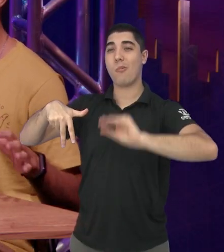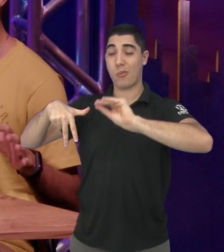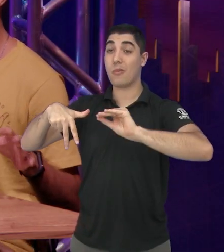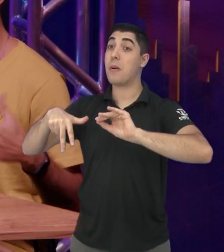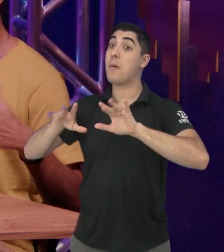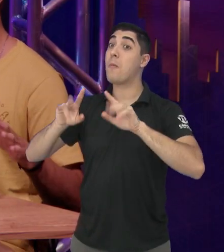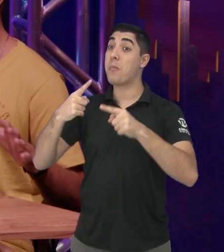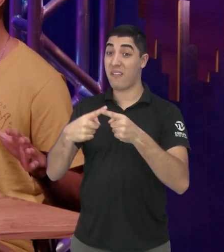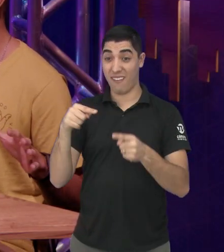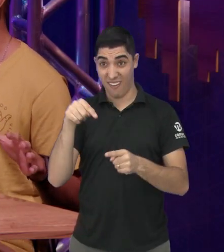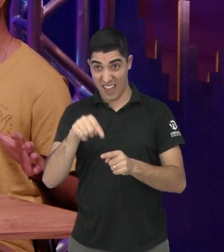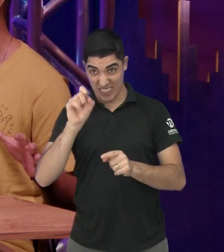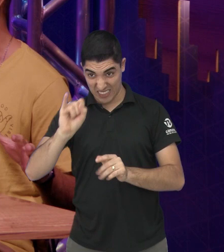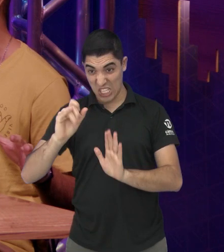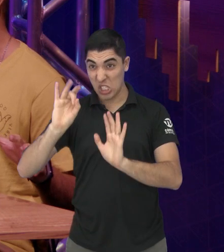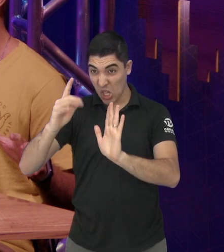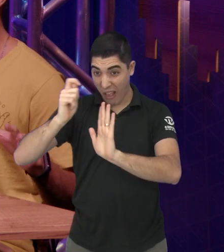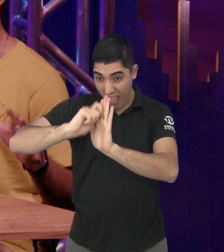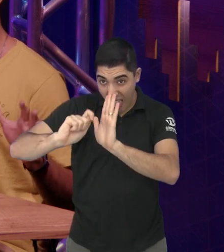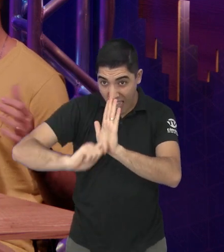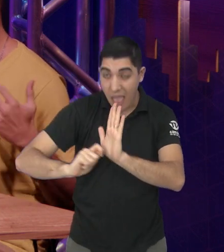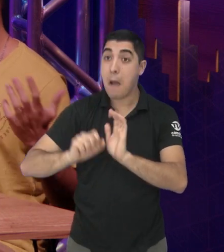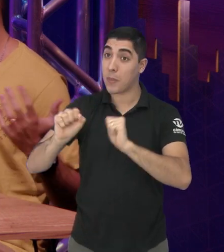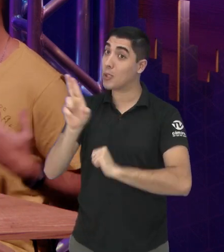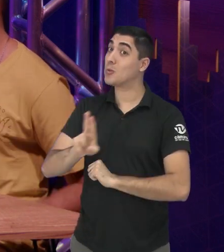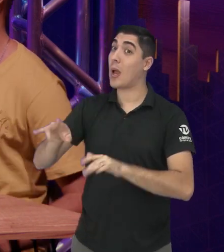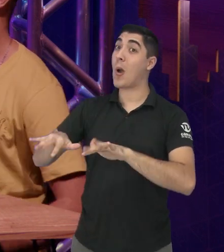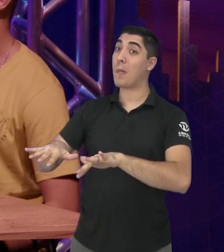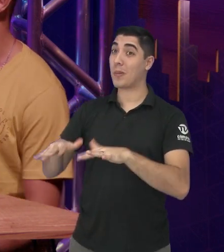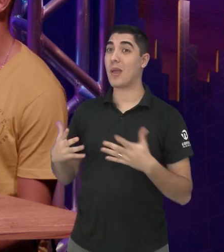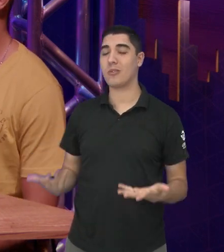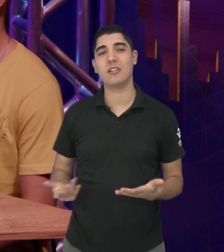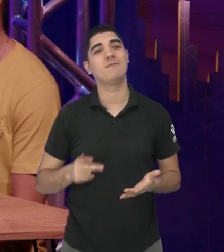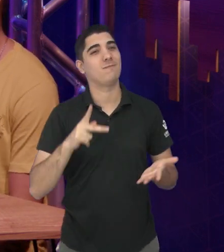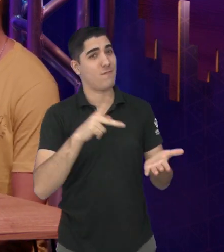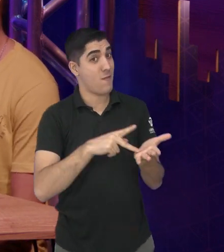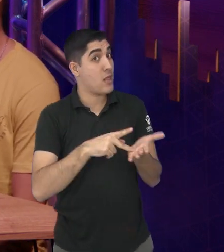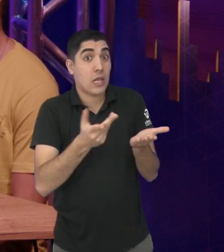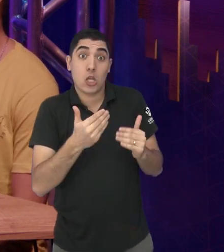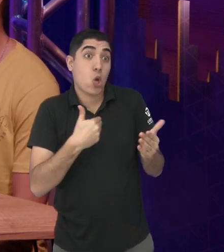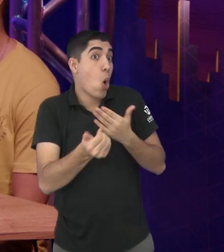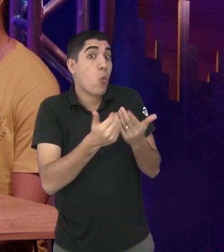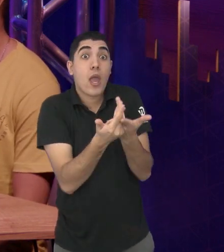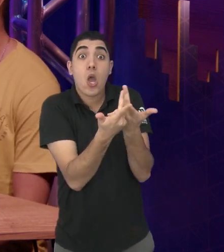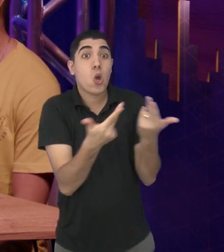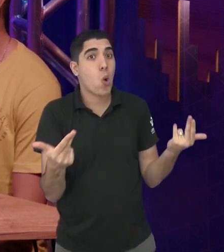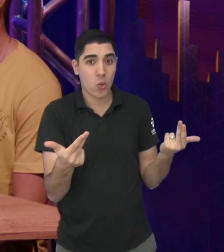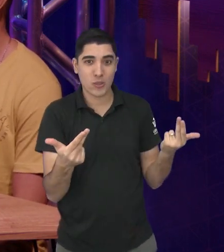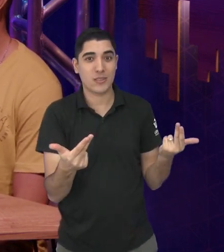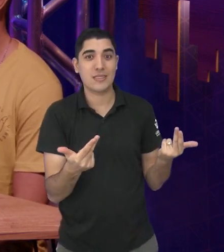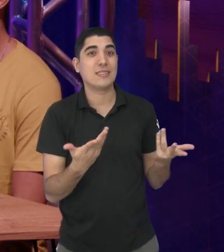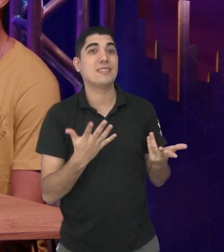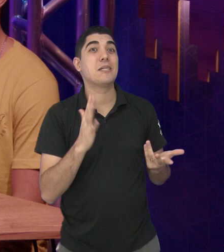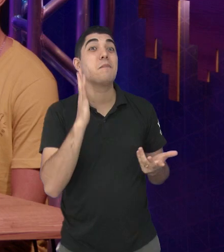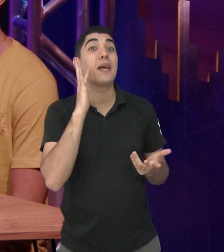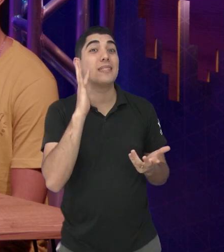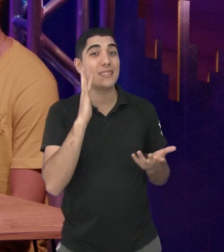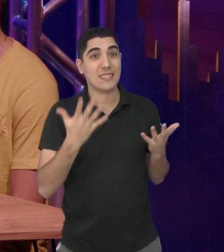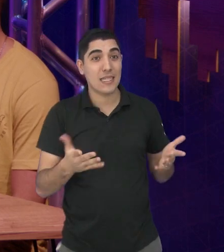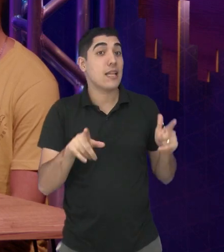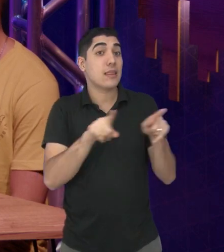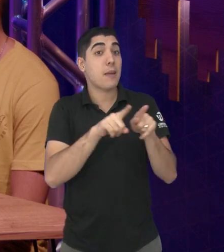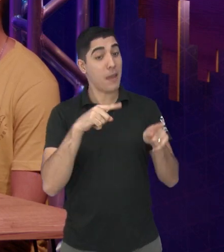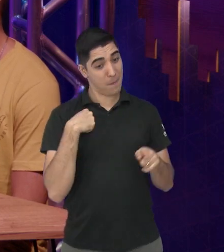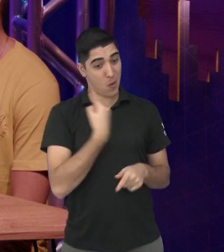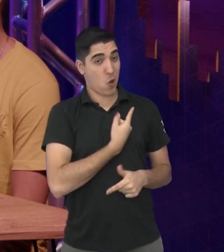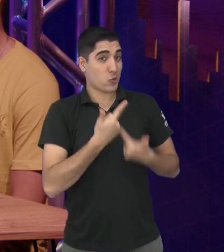ali, escreve Tudo pra você pronto. o que é. E Agora, contas também, né? Então, assim, para qualquer matéria dá pra usar. Exatamente. Inclusive no